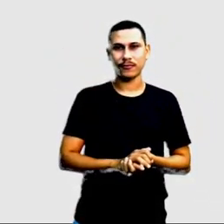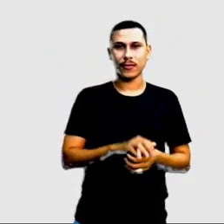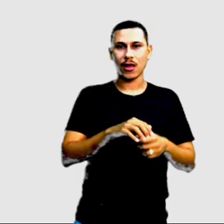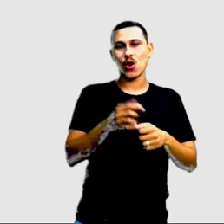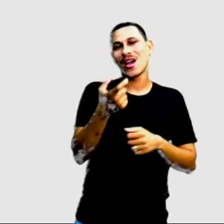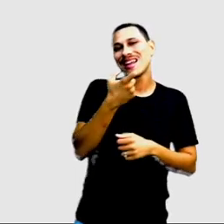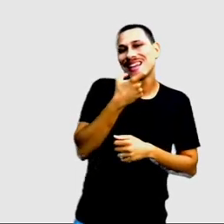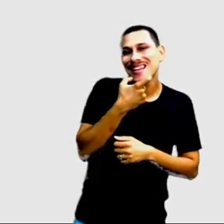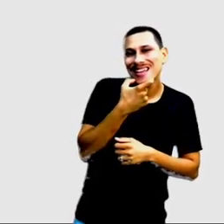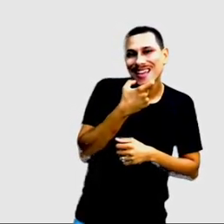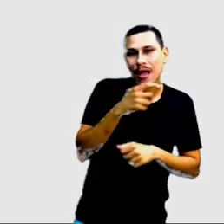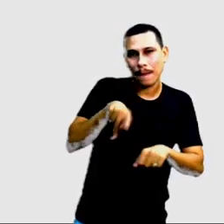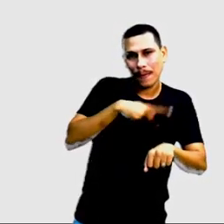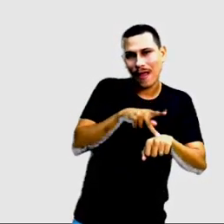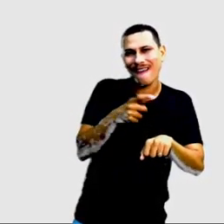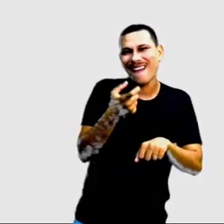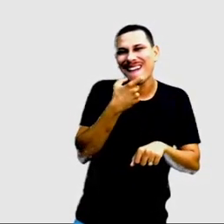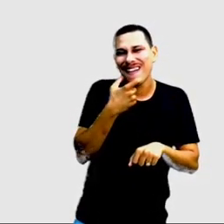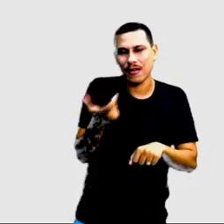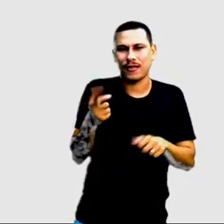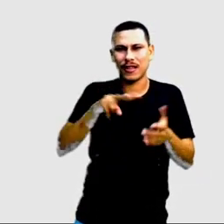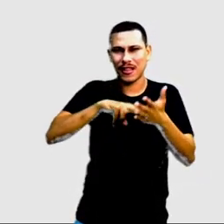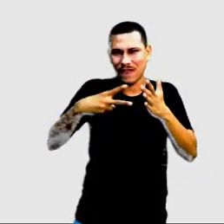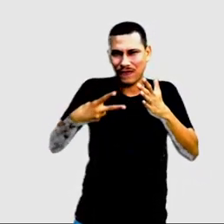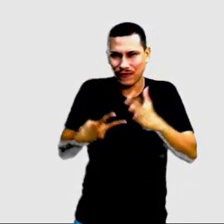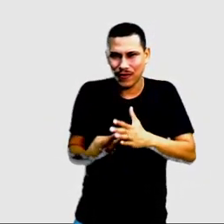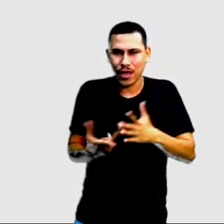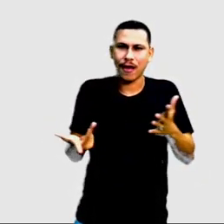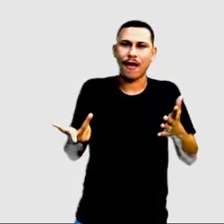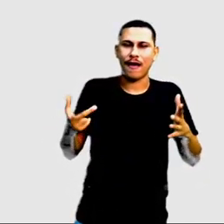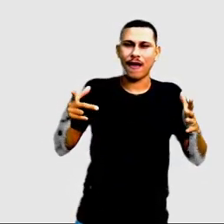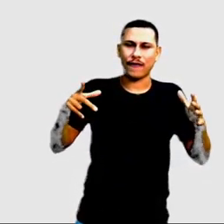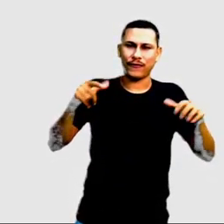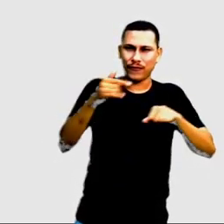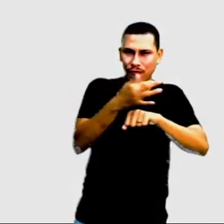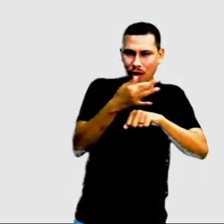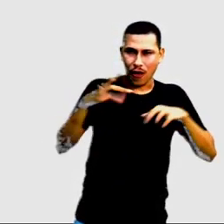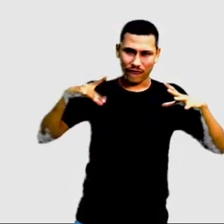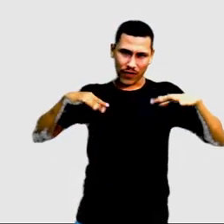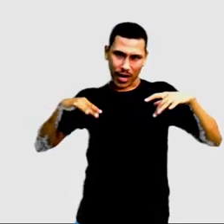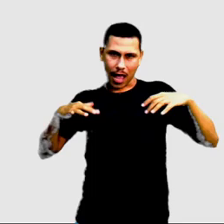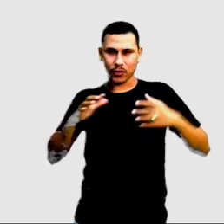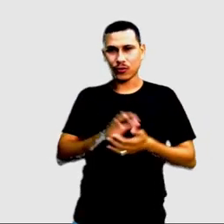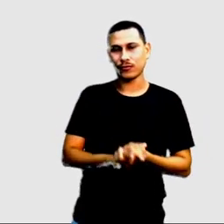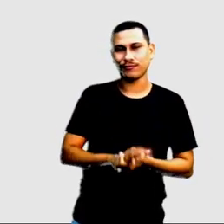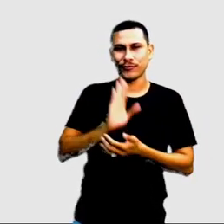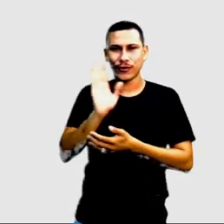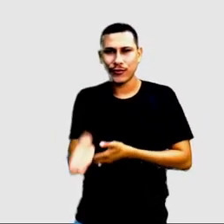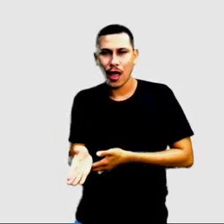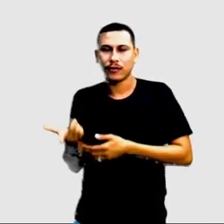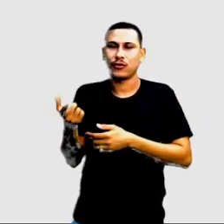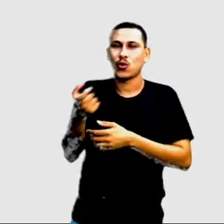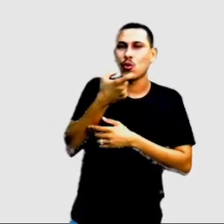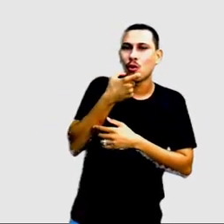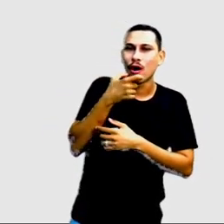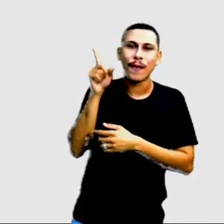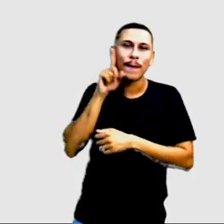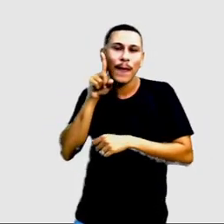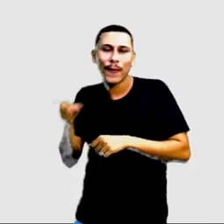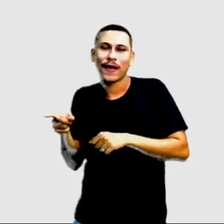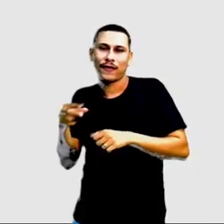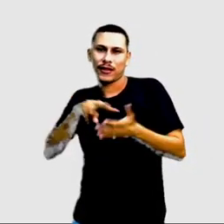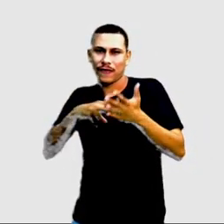bank holiday significa feriado e holiday significa férias. Já no inglês americano,